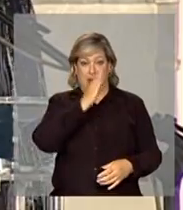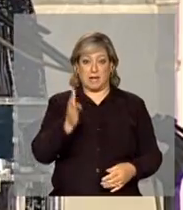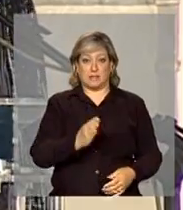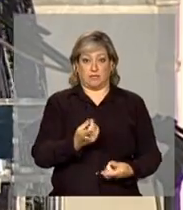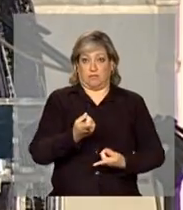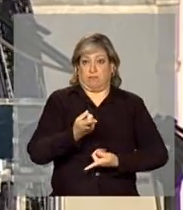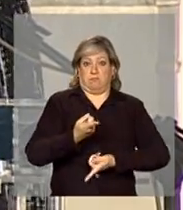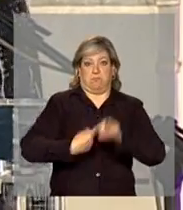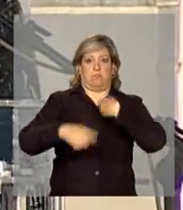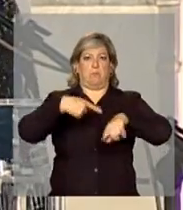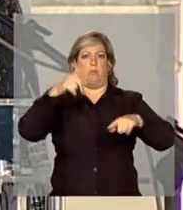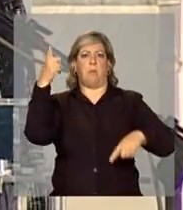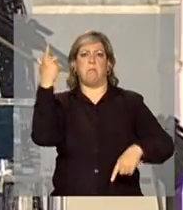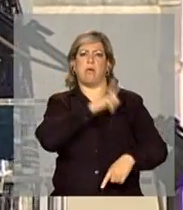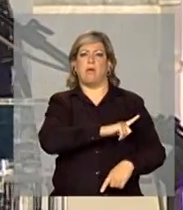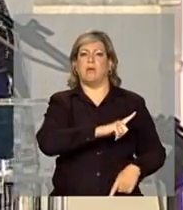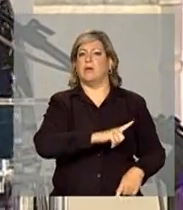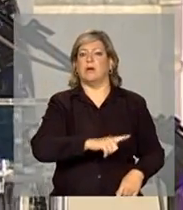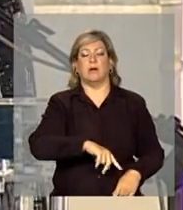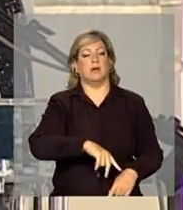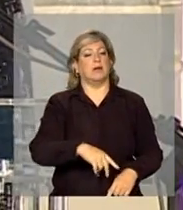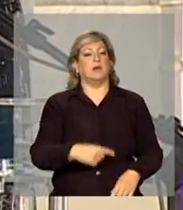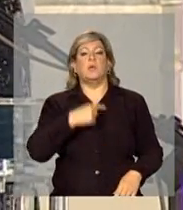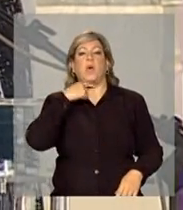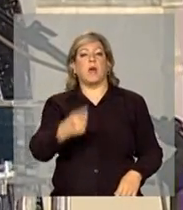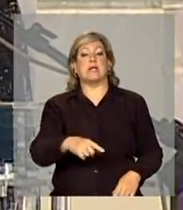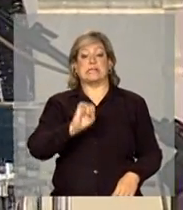povo vive na miséria. Não vira.